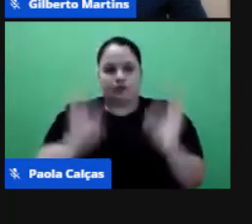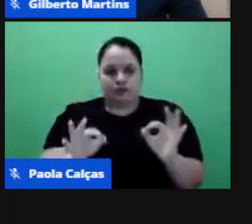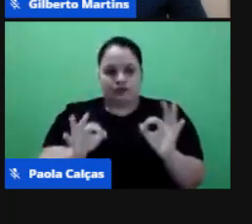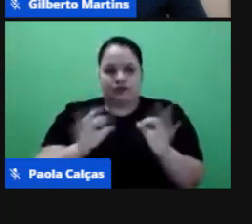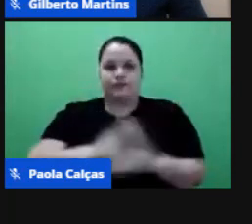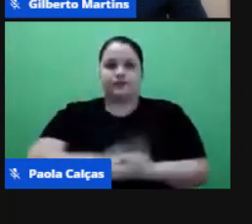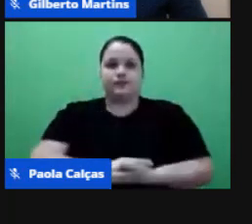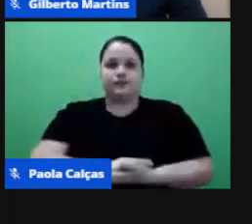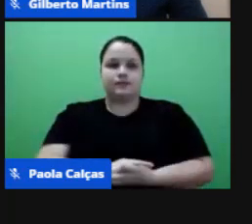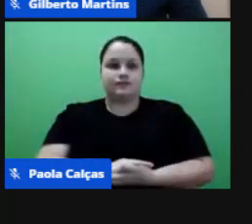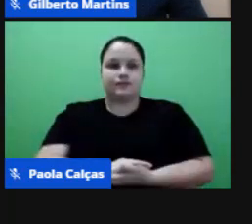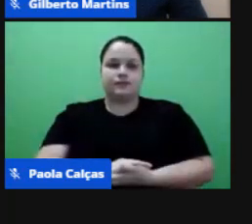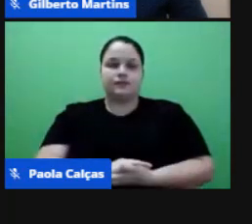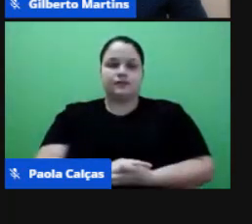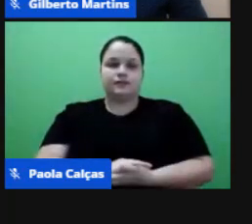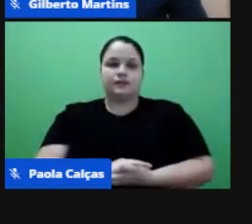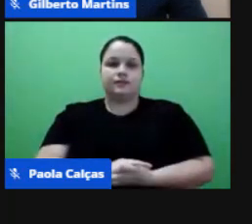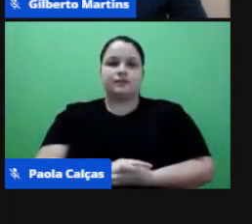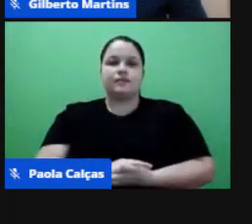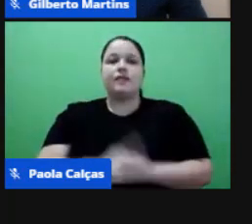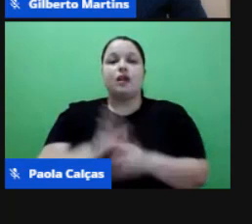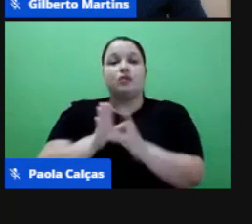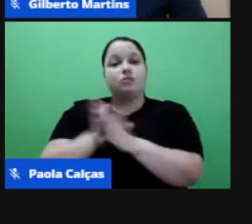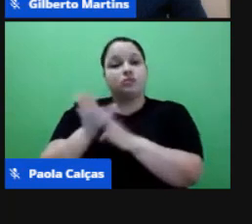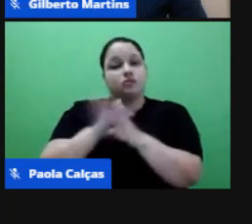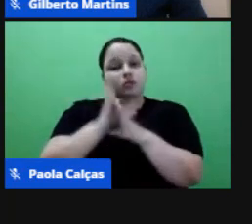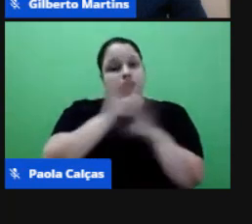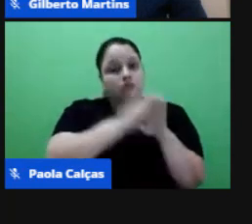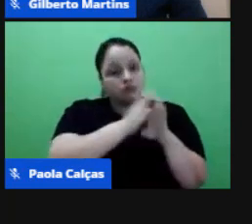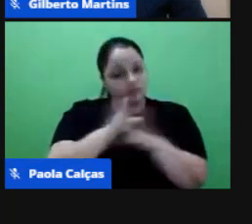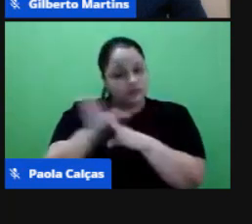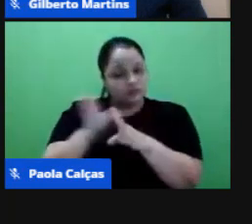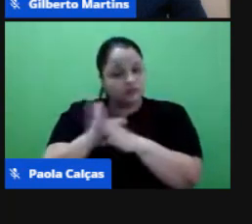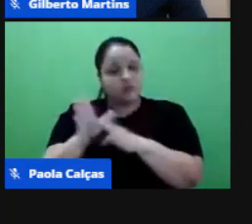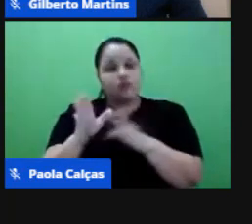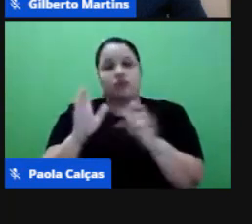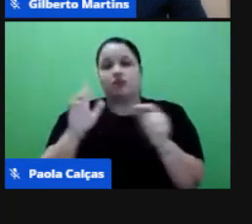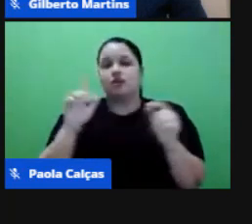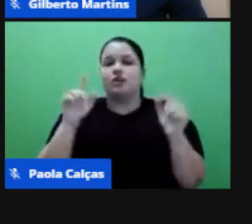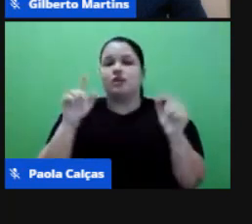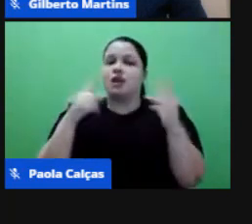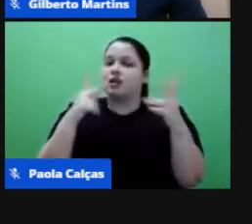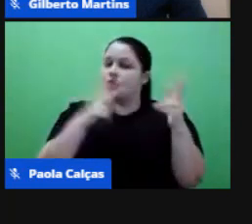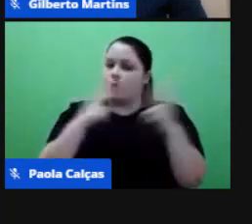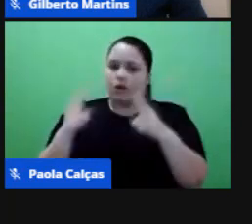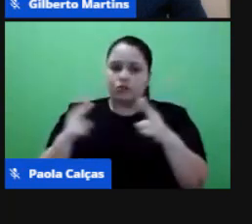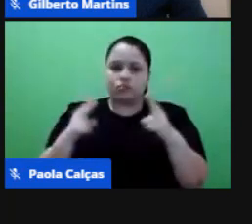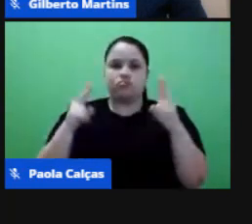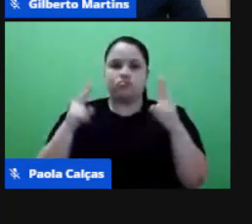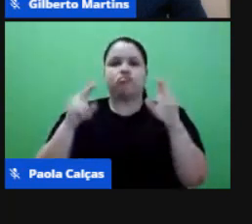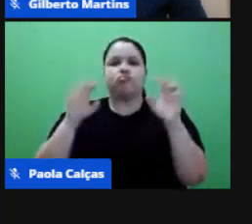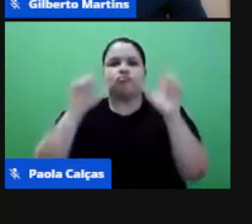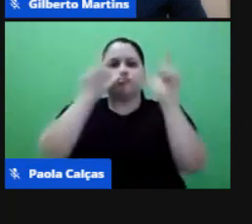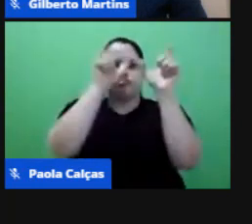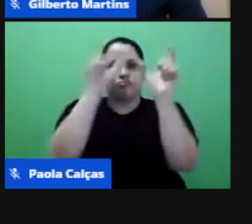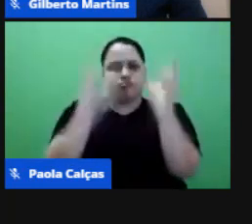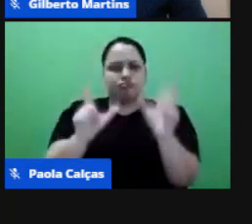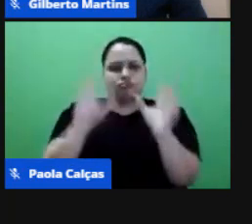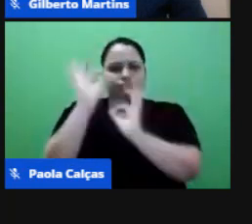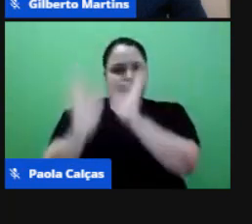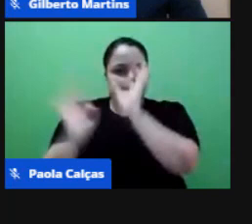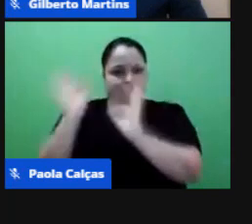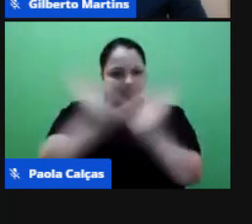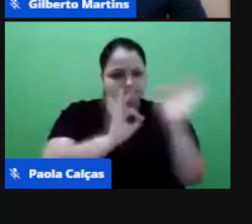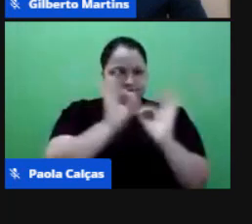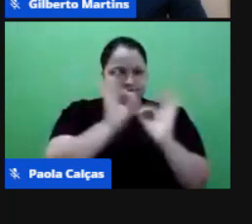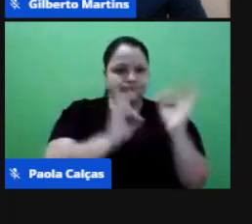As recomendações, elas seguem a mesma estrutura das recomendações do